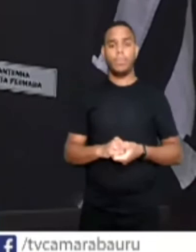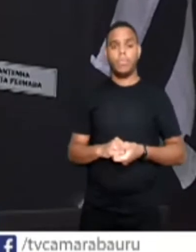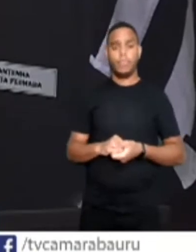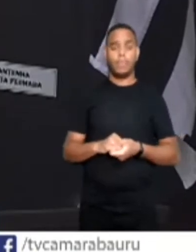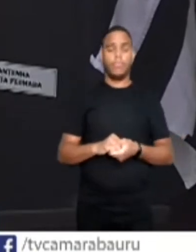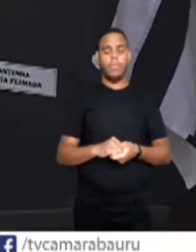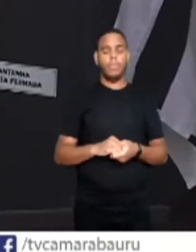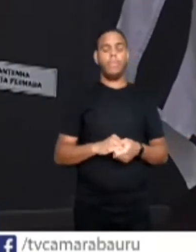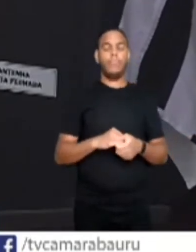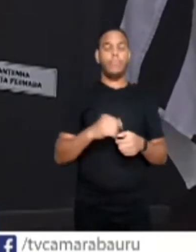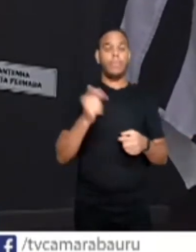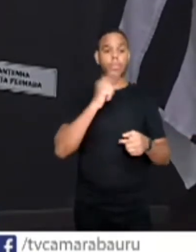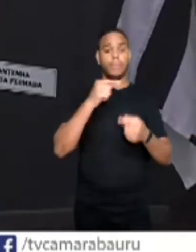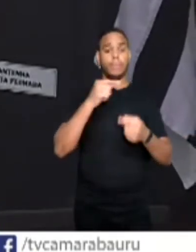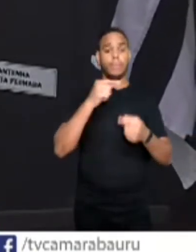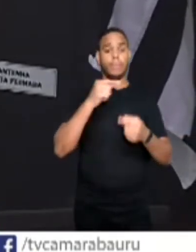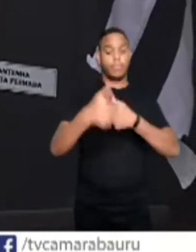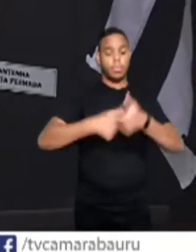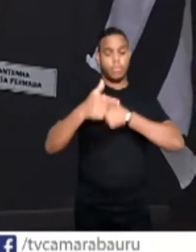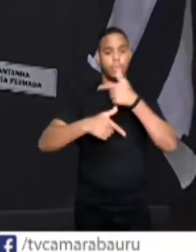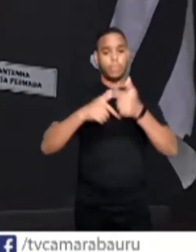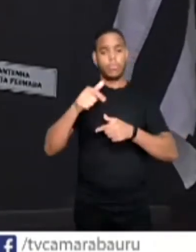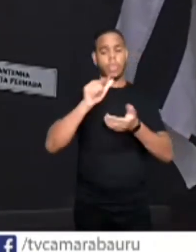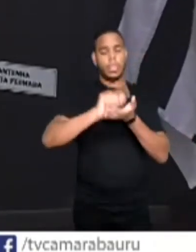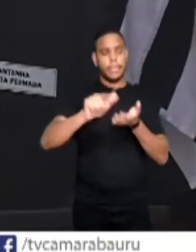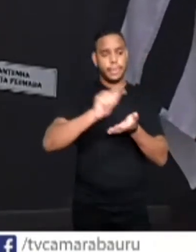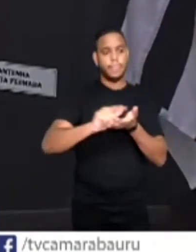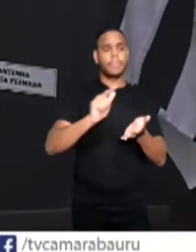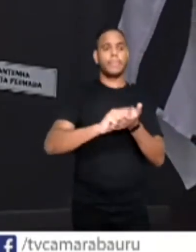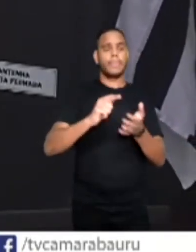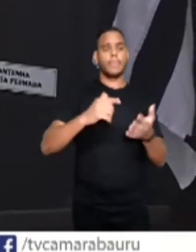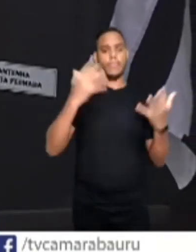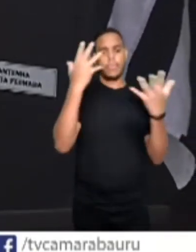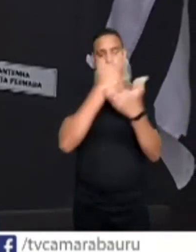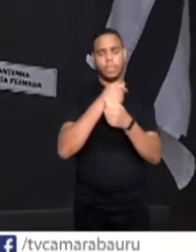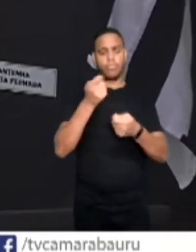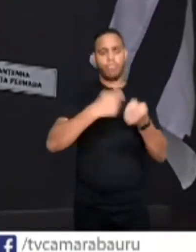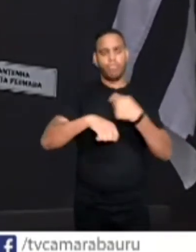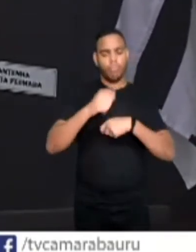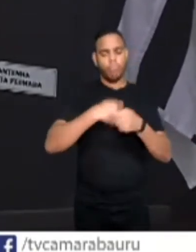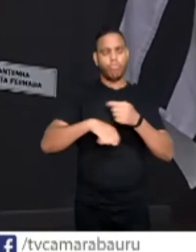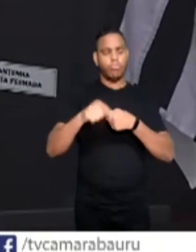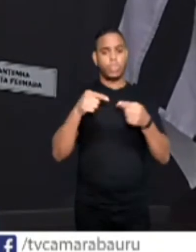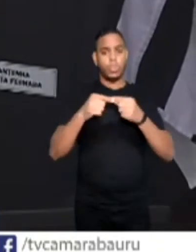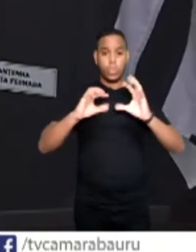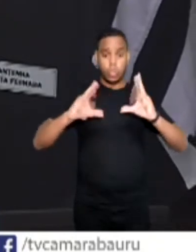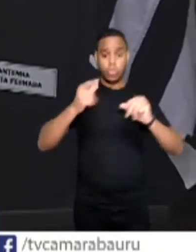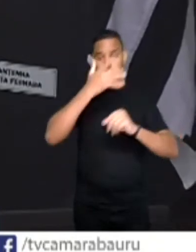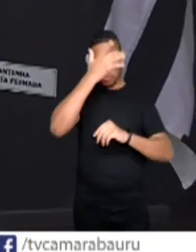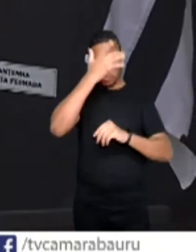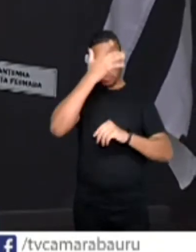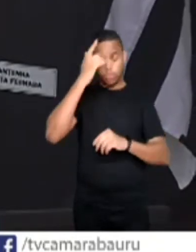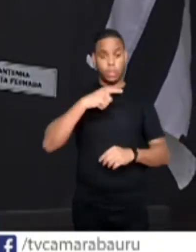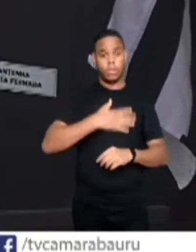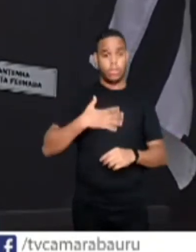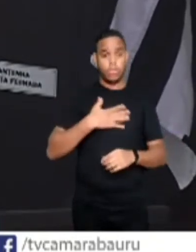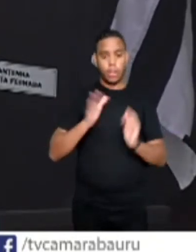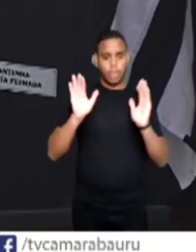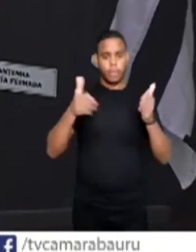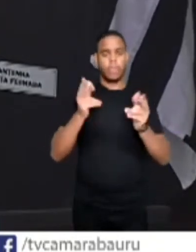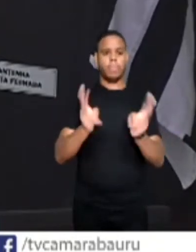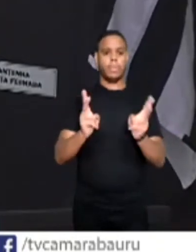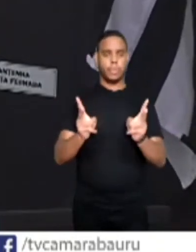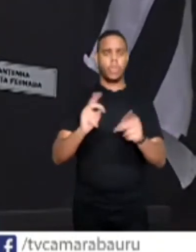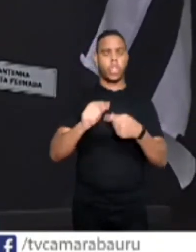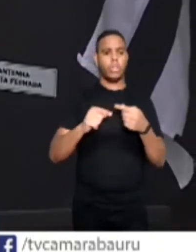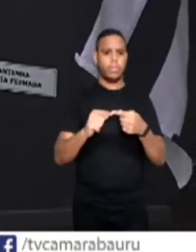realmente resulta numa cidade limpa, numa cidade bem administrada, numa cidade que todos realmente estão realmente no mesmo foco, no mesmo objetivo, de